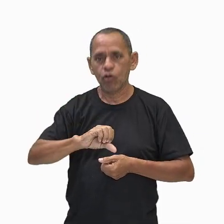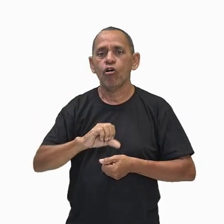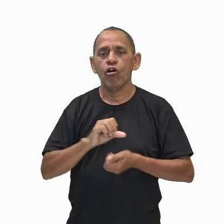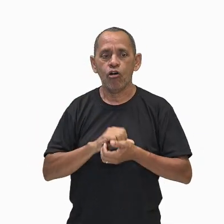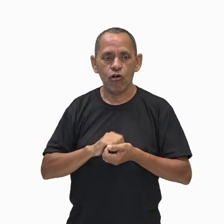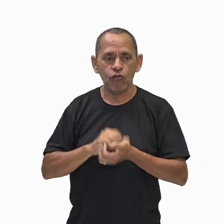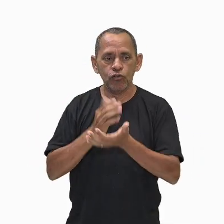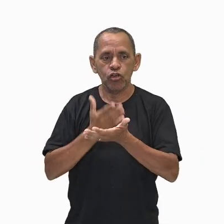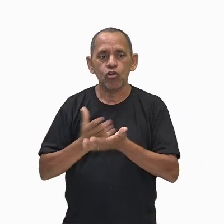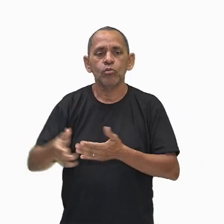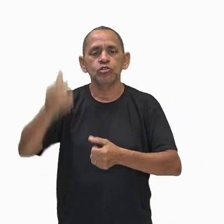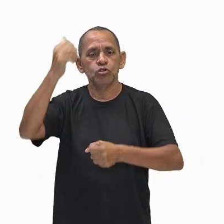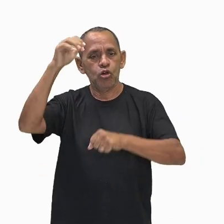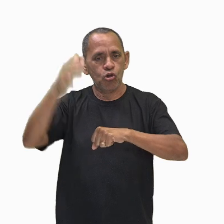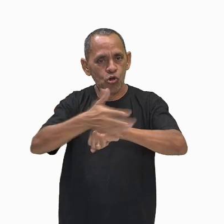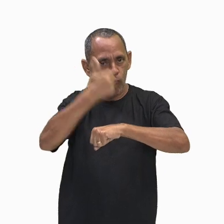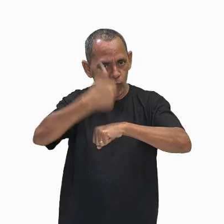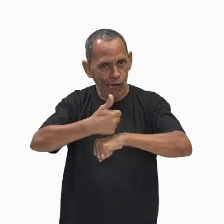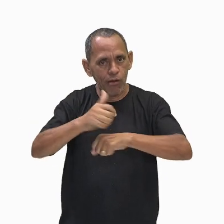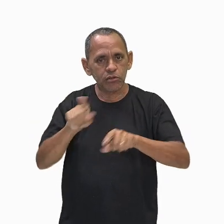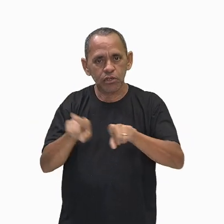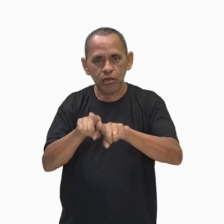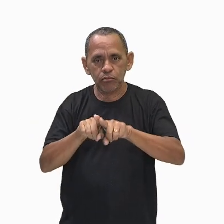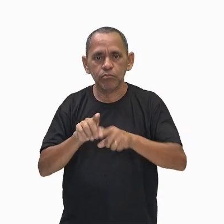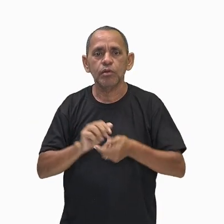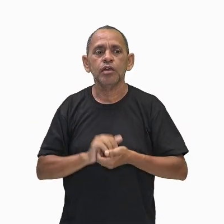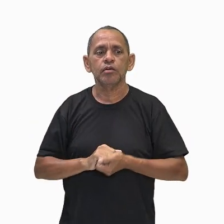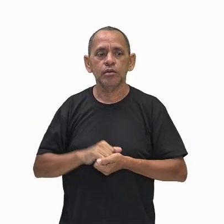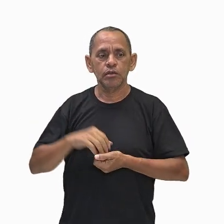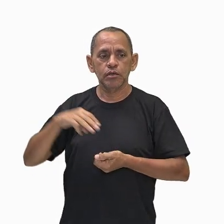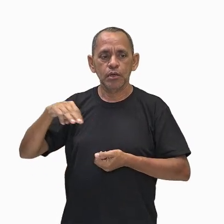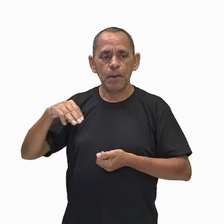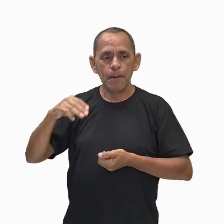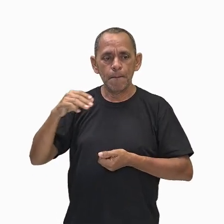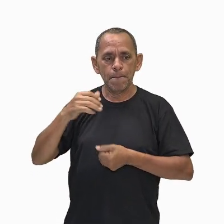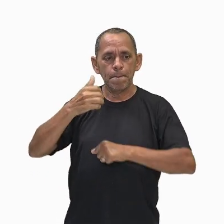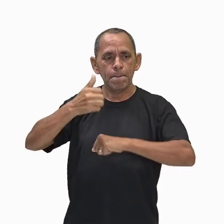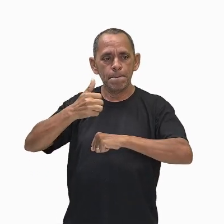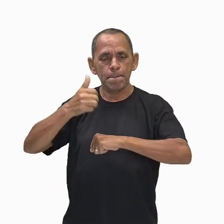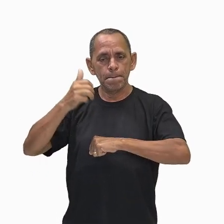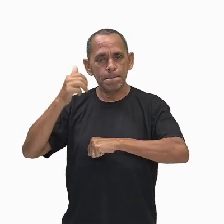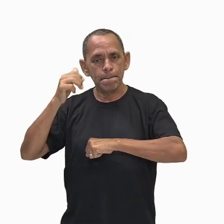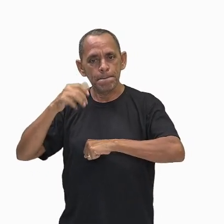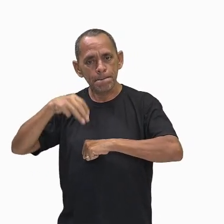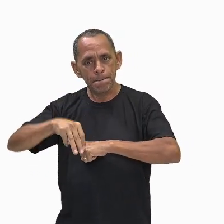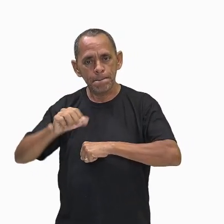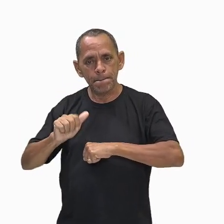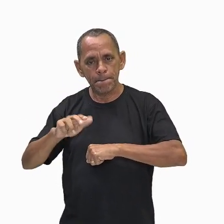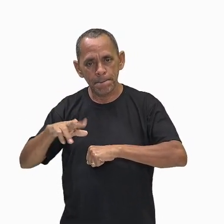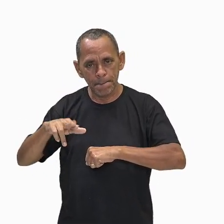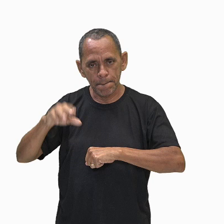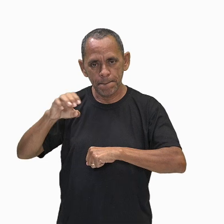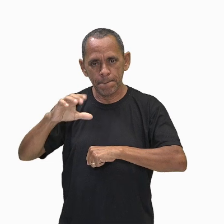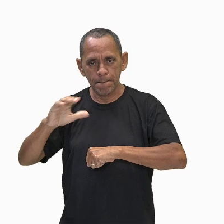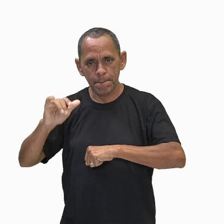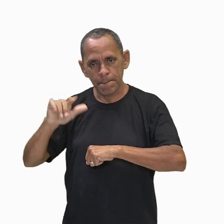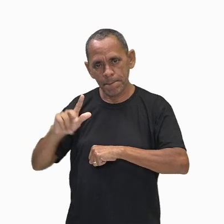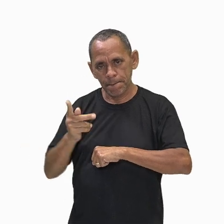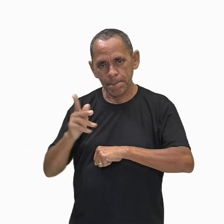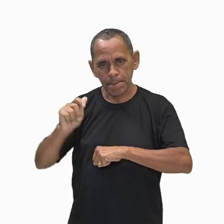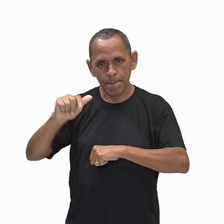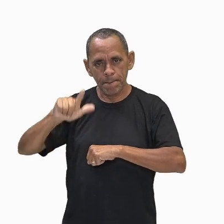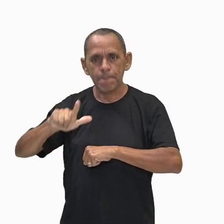liderado pelo Marechal Deodoro da Fonseca, não é mesmo? Então, a gente tem essa parte do dia 15 de novembro de 1889,